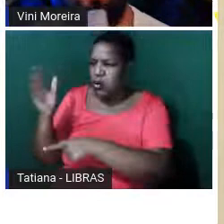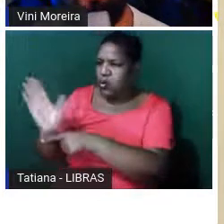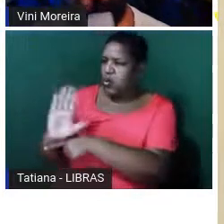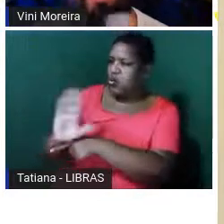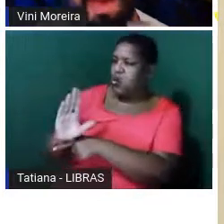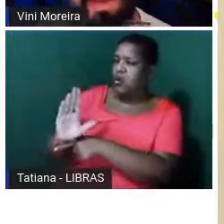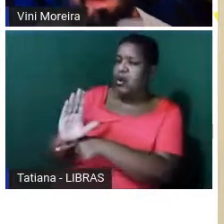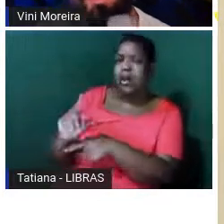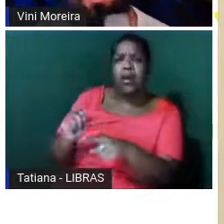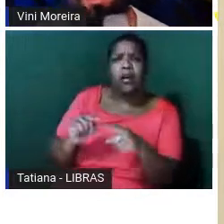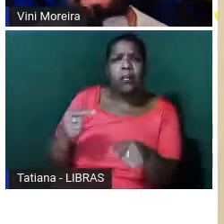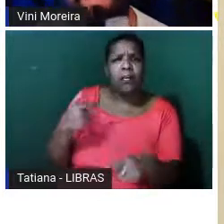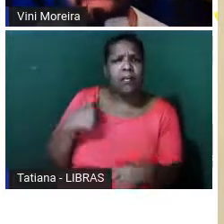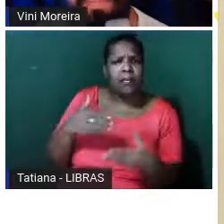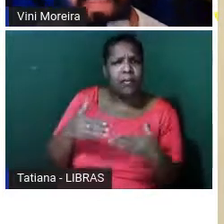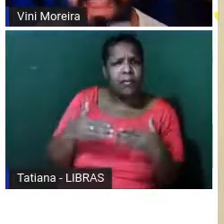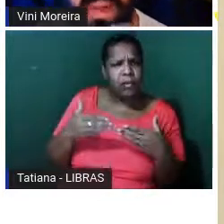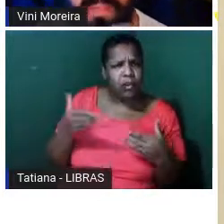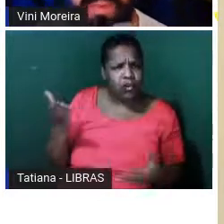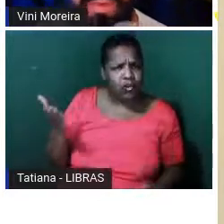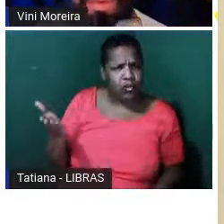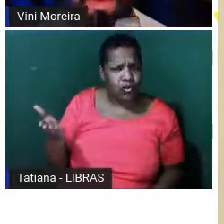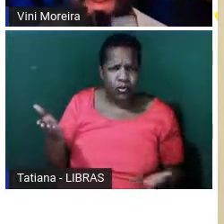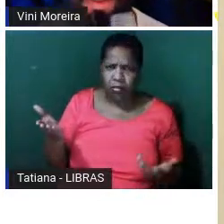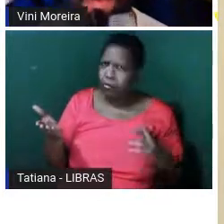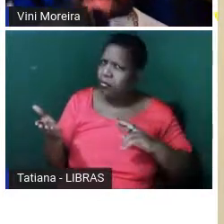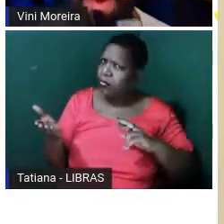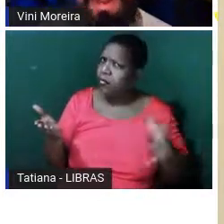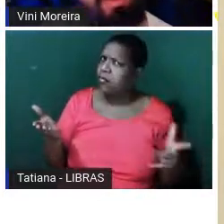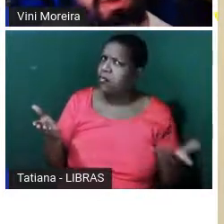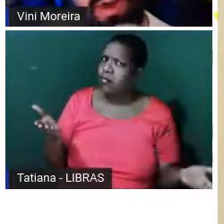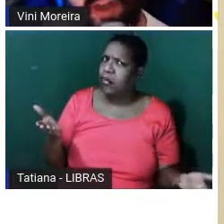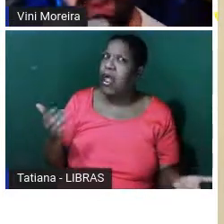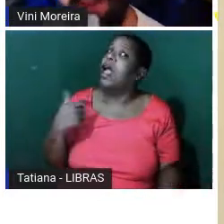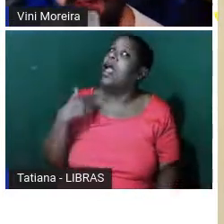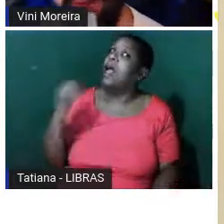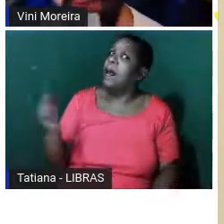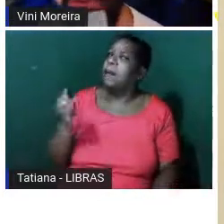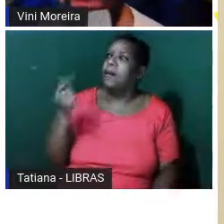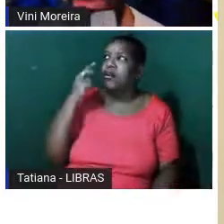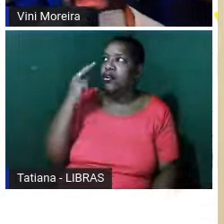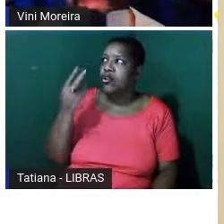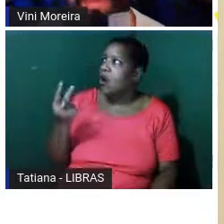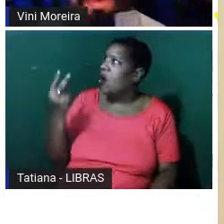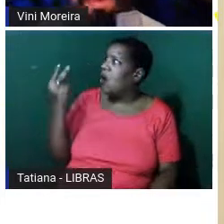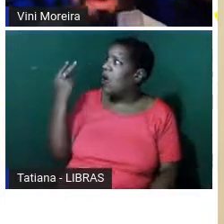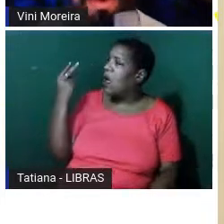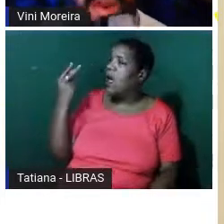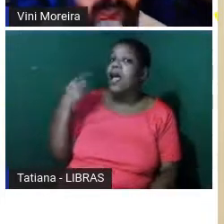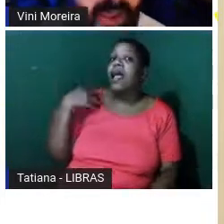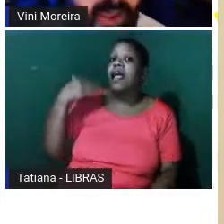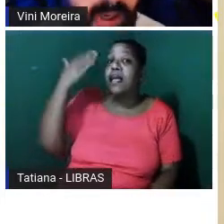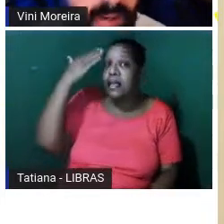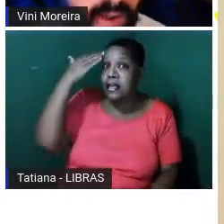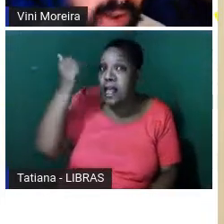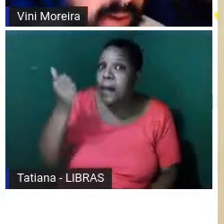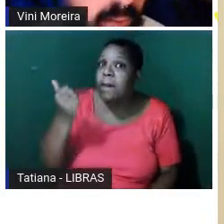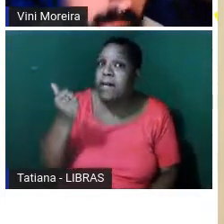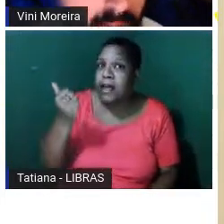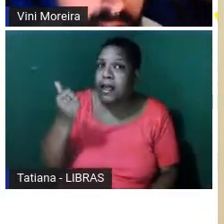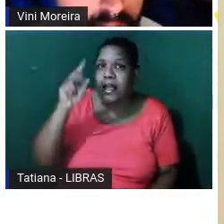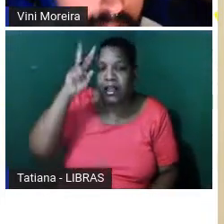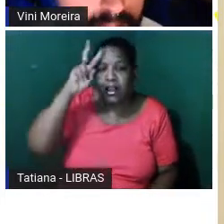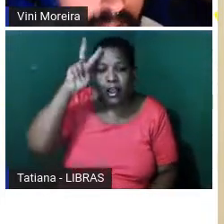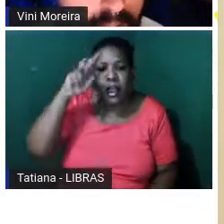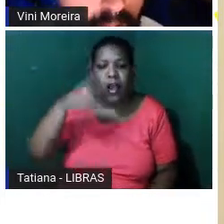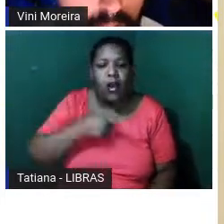se o vídeo não pede isso e é muito importante a gente olhar para trás para a gente saber um pouco disso né